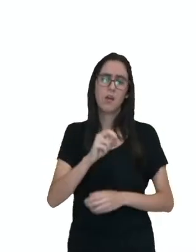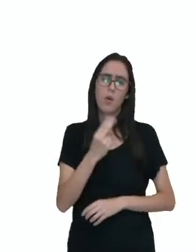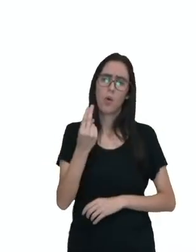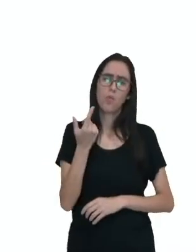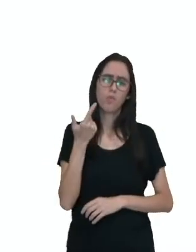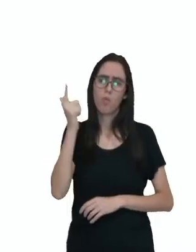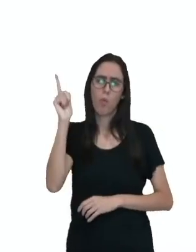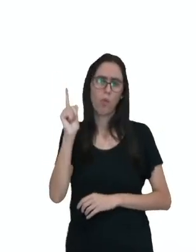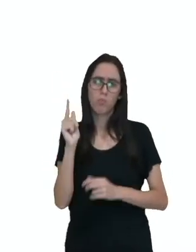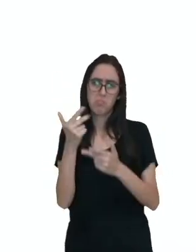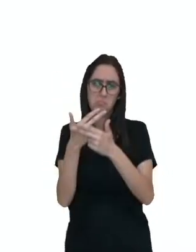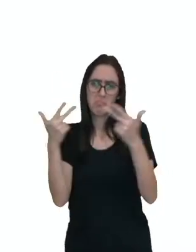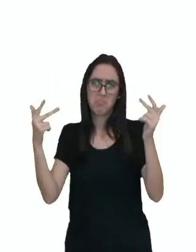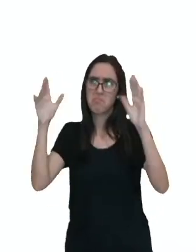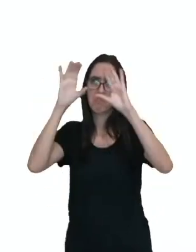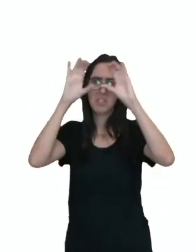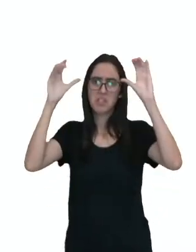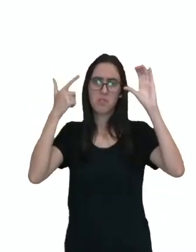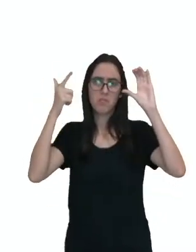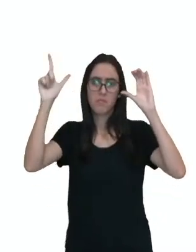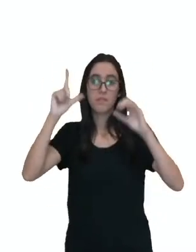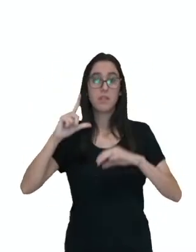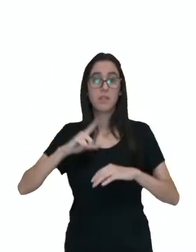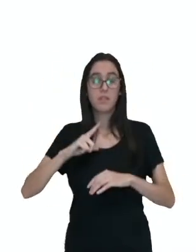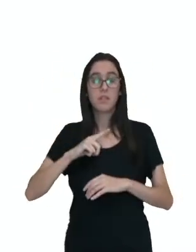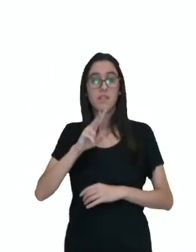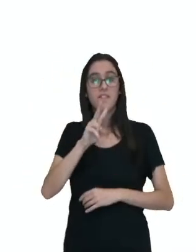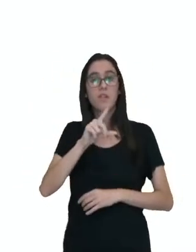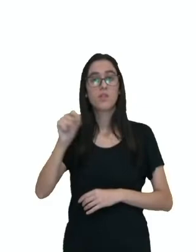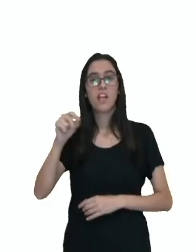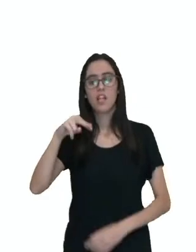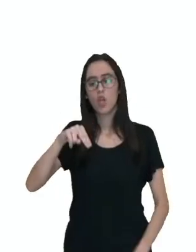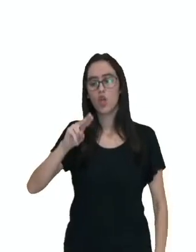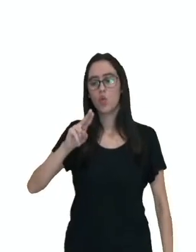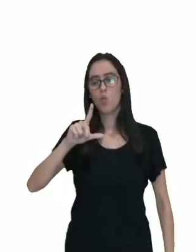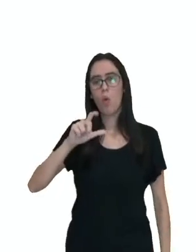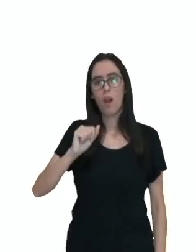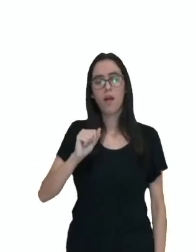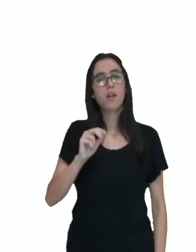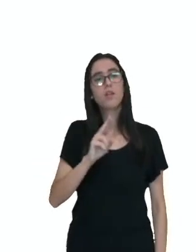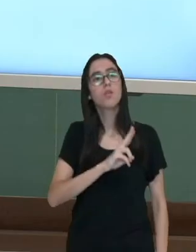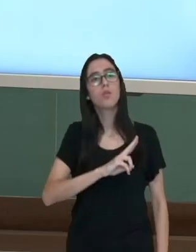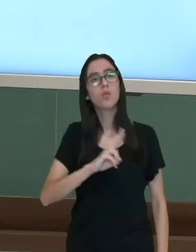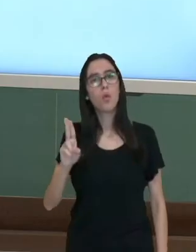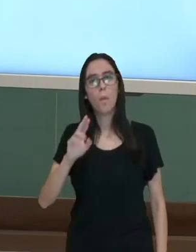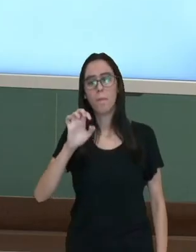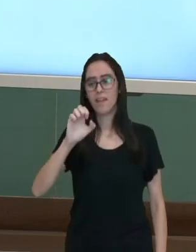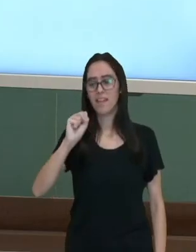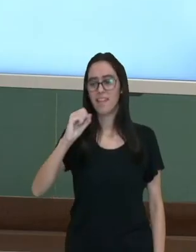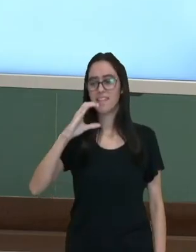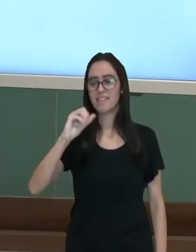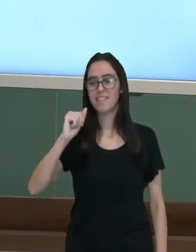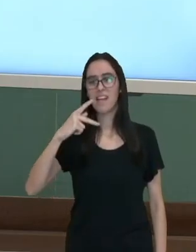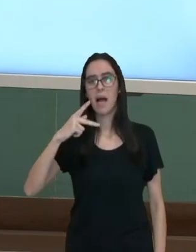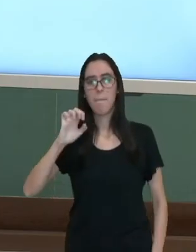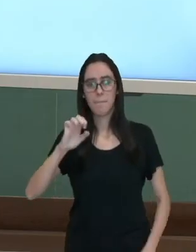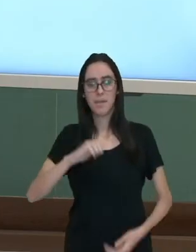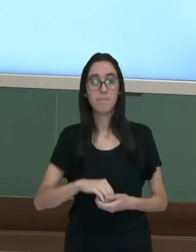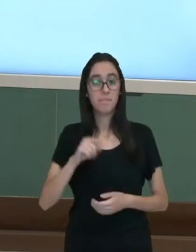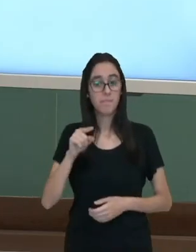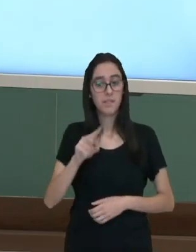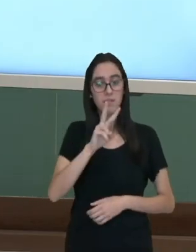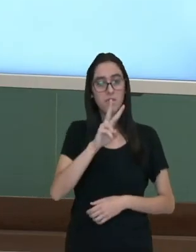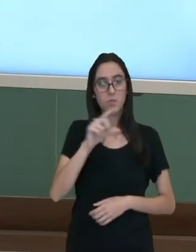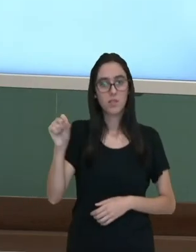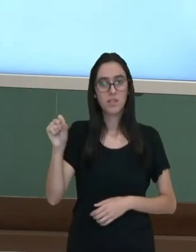celeste, e atinge o espaço sideral com velocidade nula. Essa velocidade é chamada de velocidade de escape. Essa velocidade de